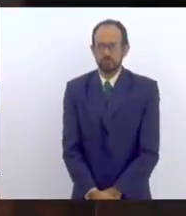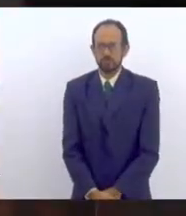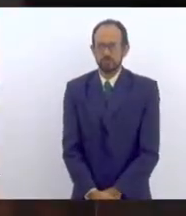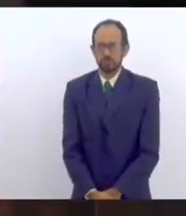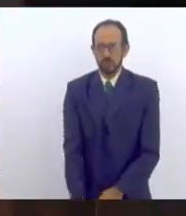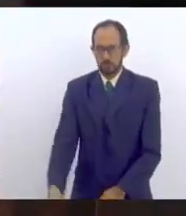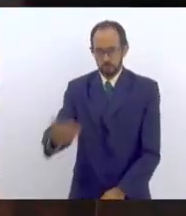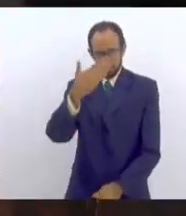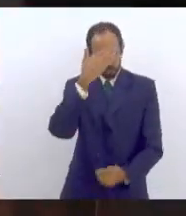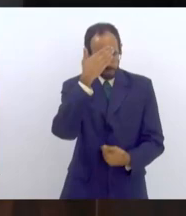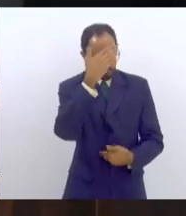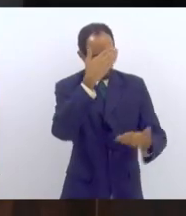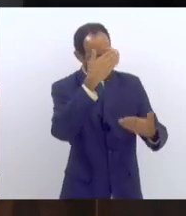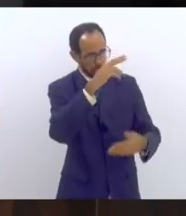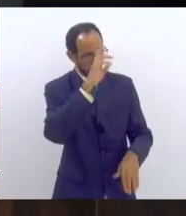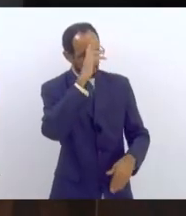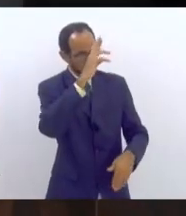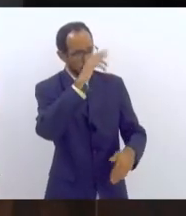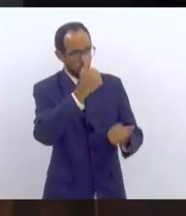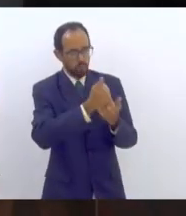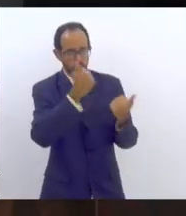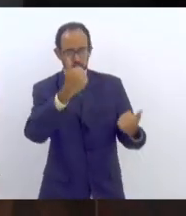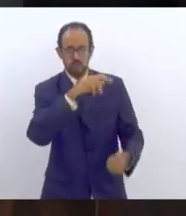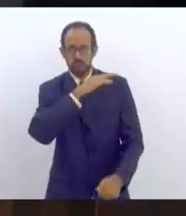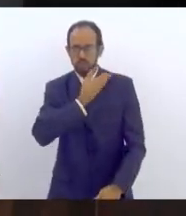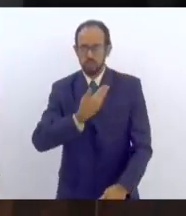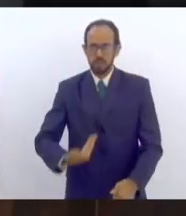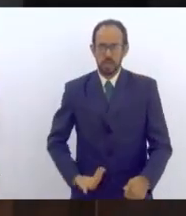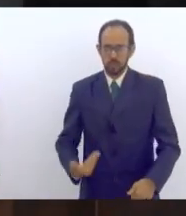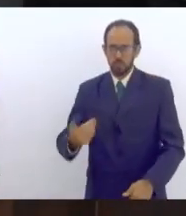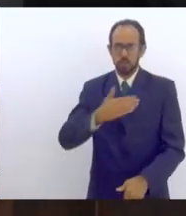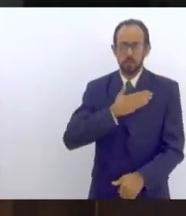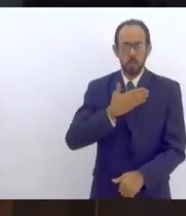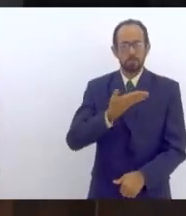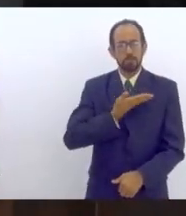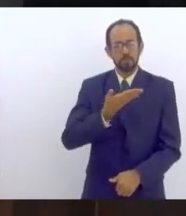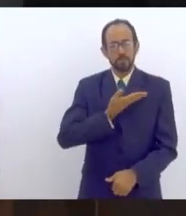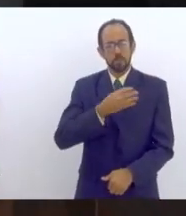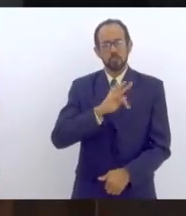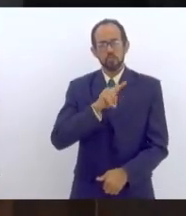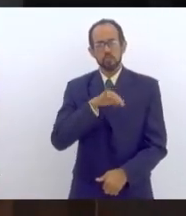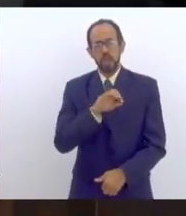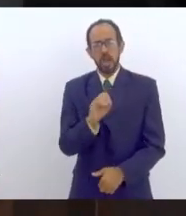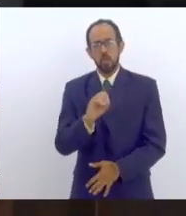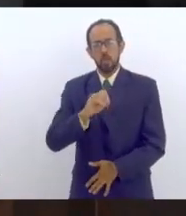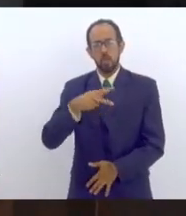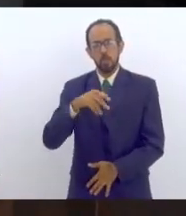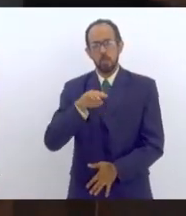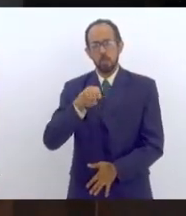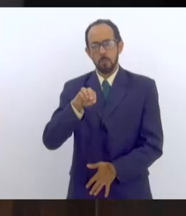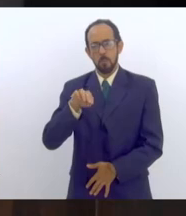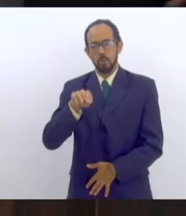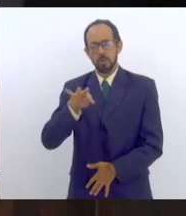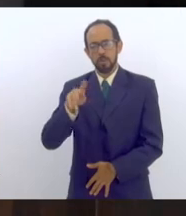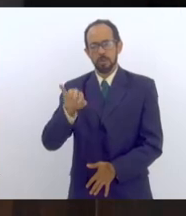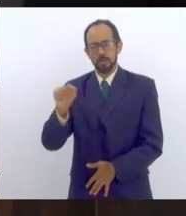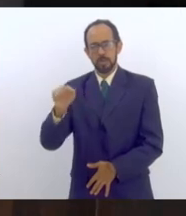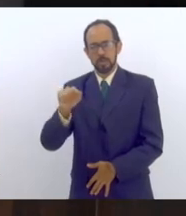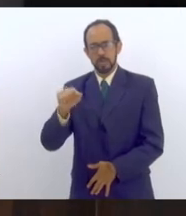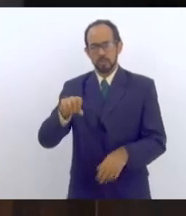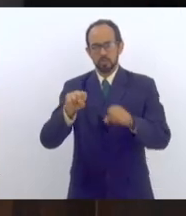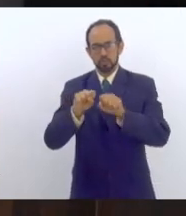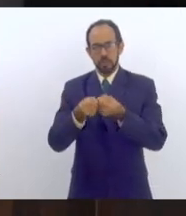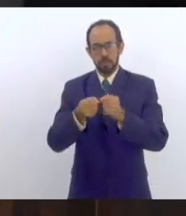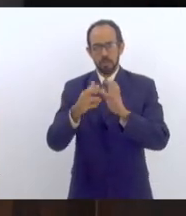Muito obrigado, senhor vice-governador, meu amigo Thiago Pampolha. Mais do que merecedor, a gente quebrou o protocolo, né?